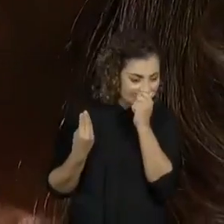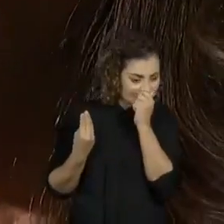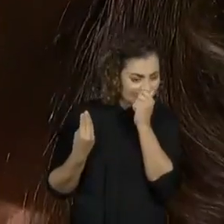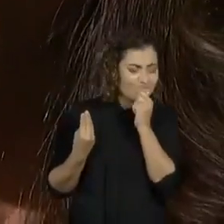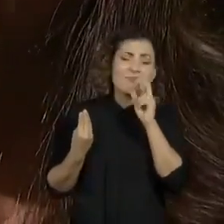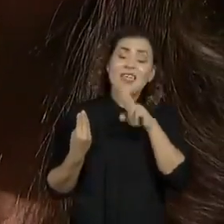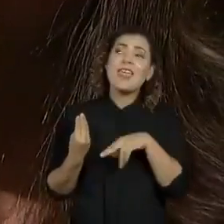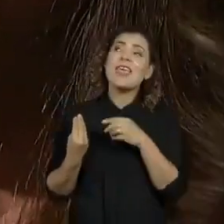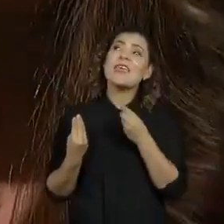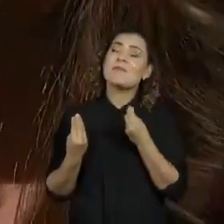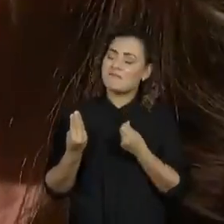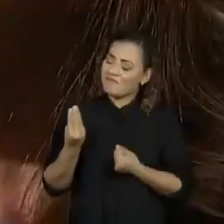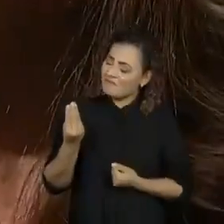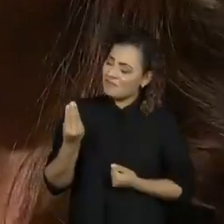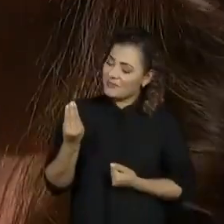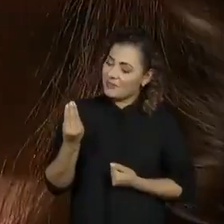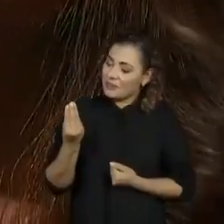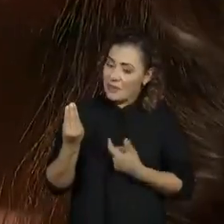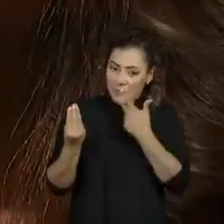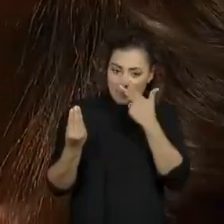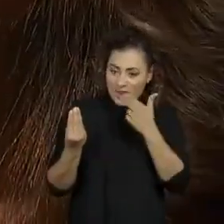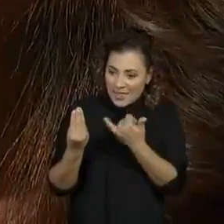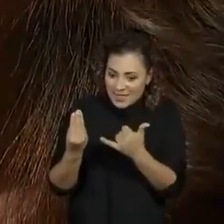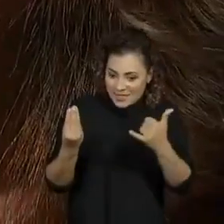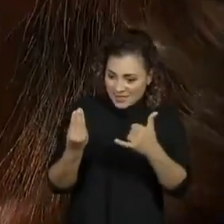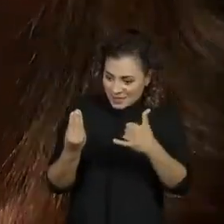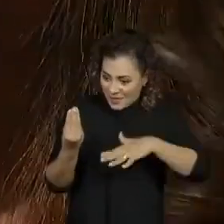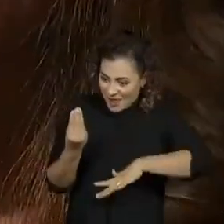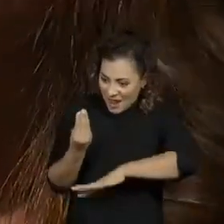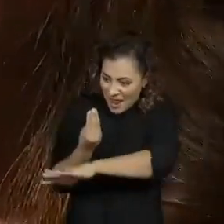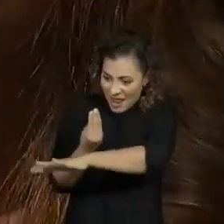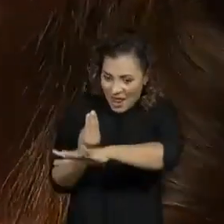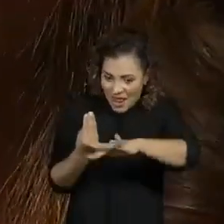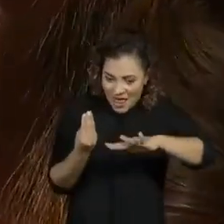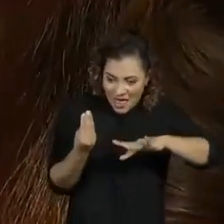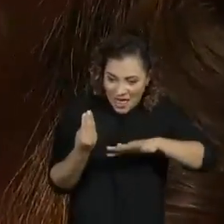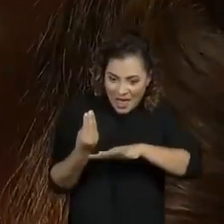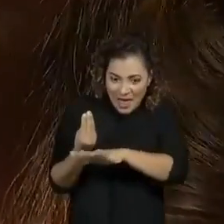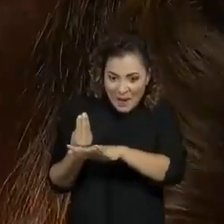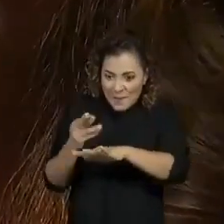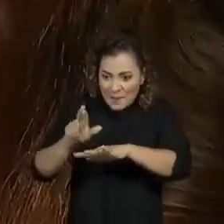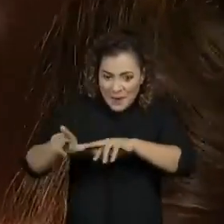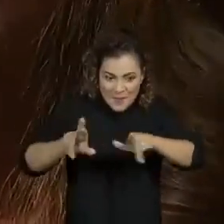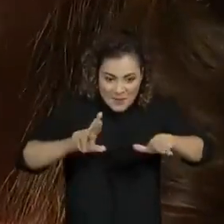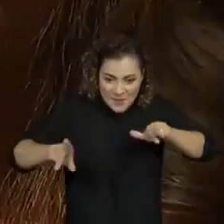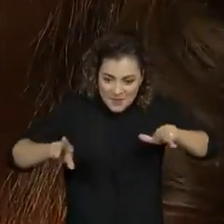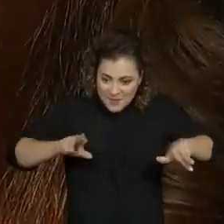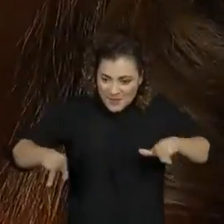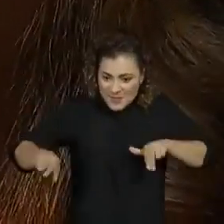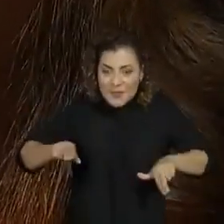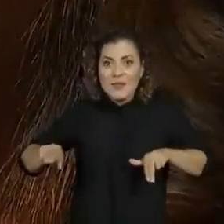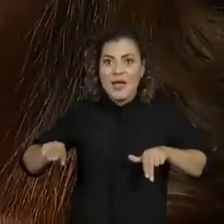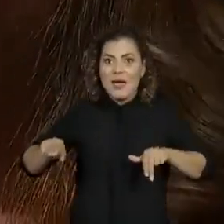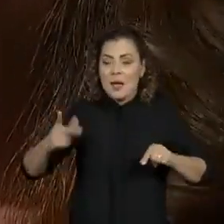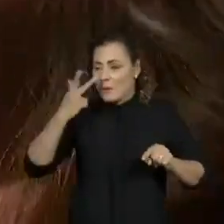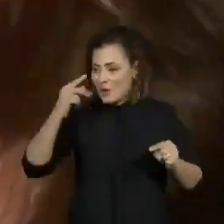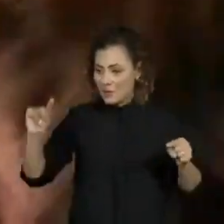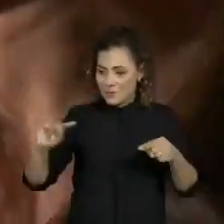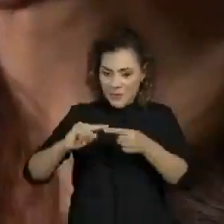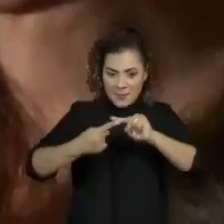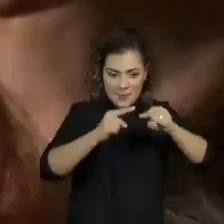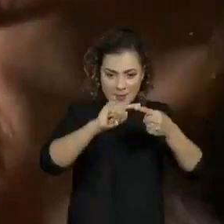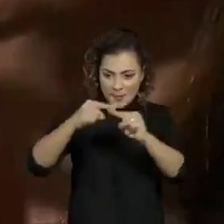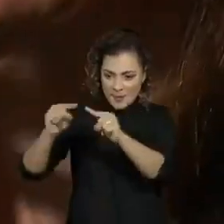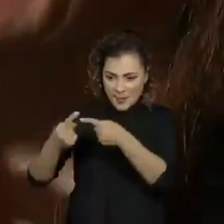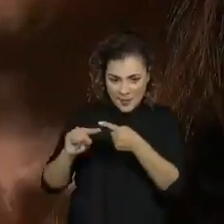Acho que é um campo elétrico. DDP, diferença de potenciais, assim. Um campo elétrico, assim. Onde